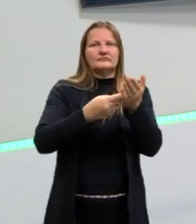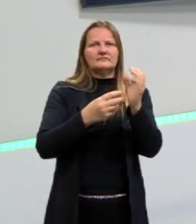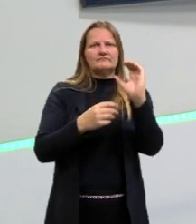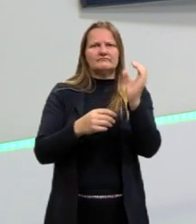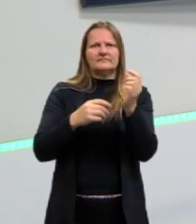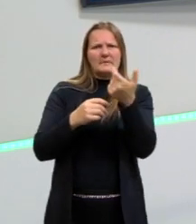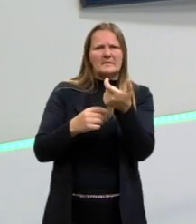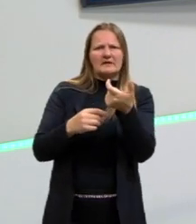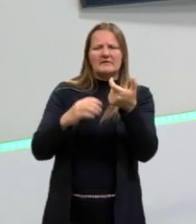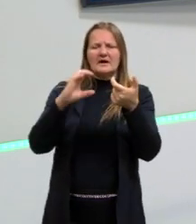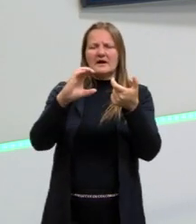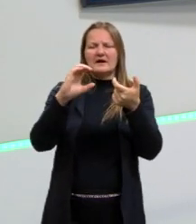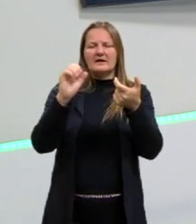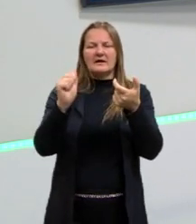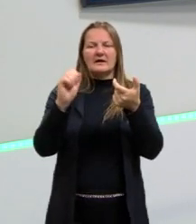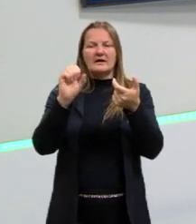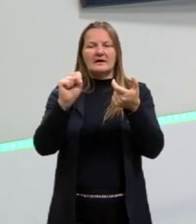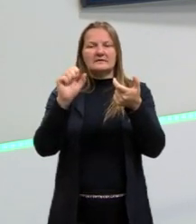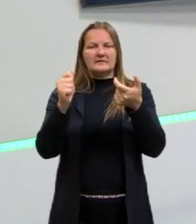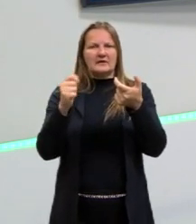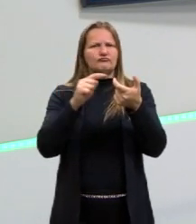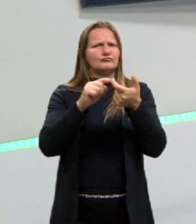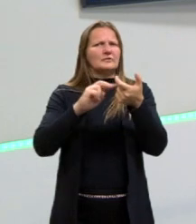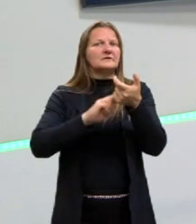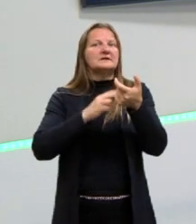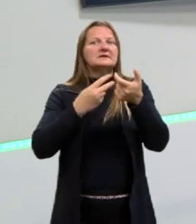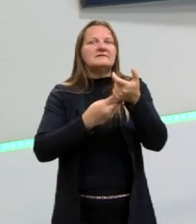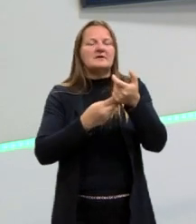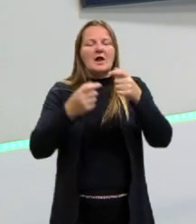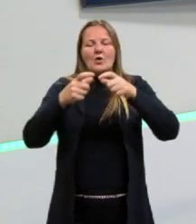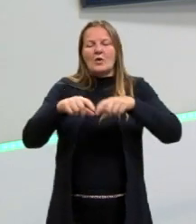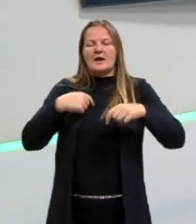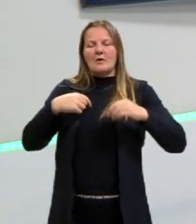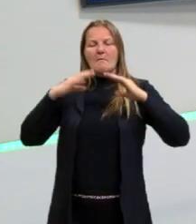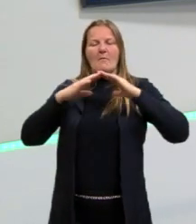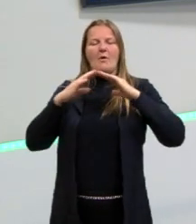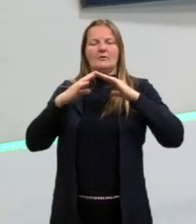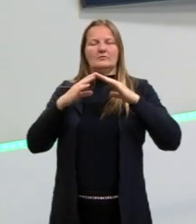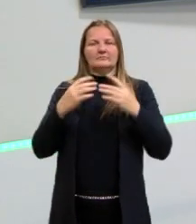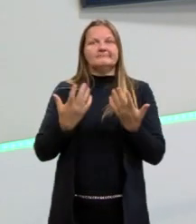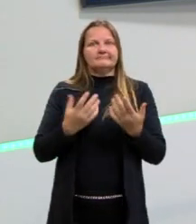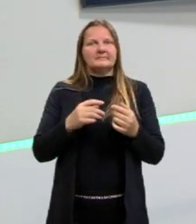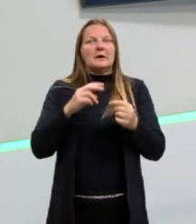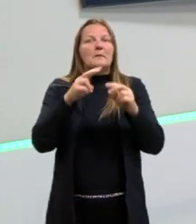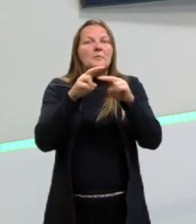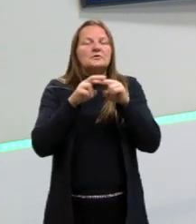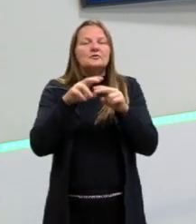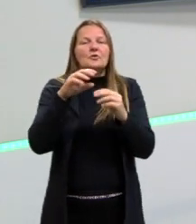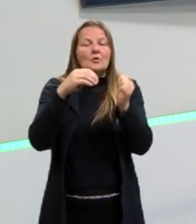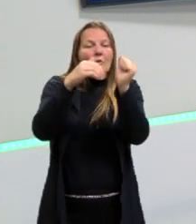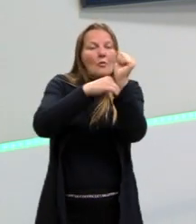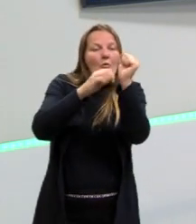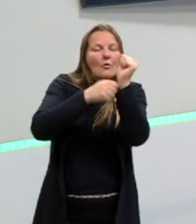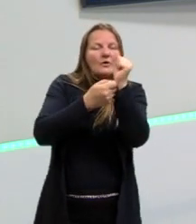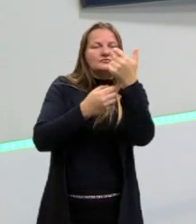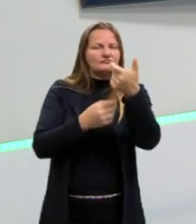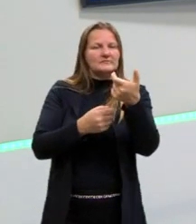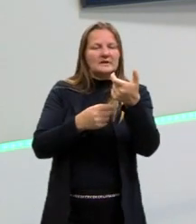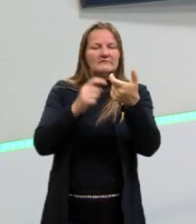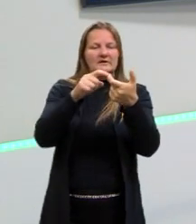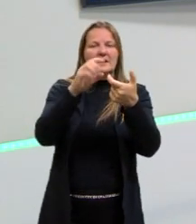compor essa palavra. E essa palavra significa o lugar onde eu moro. Isso é decodificar.